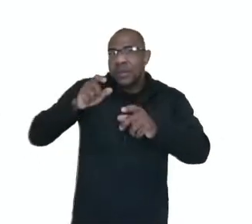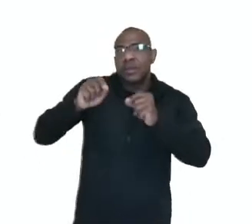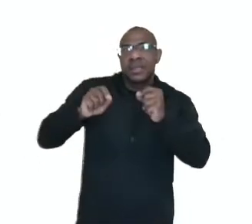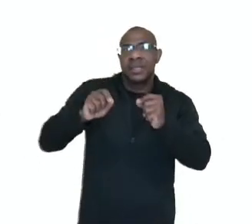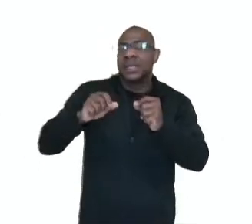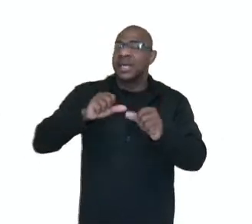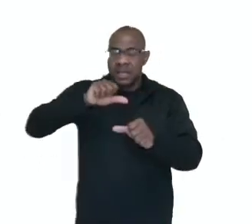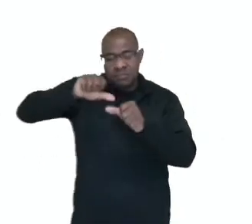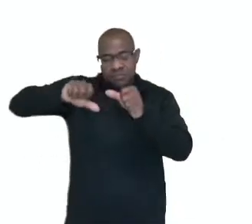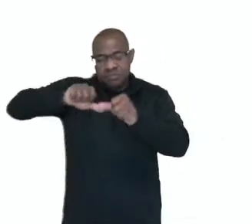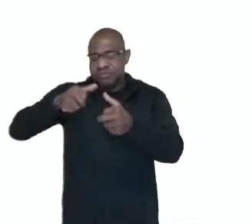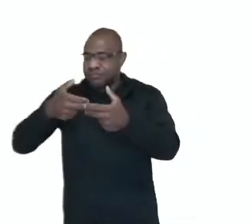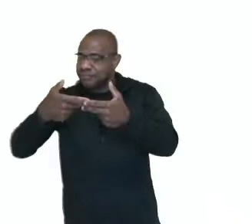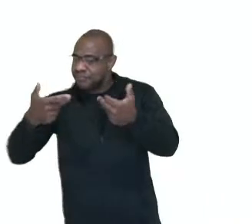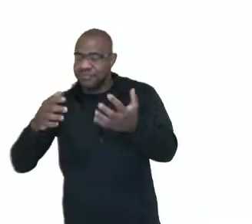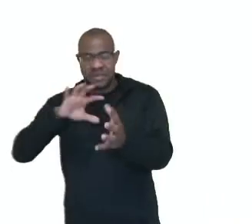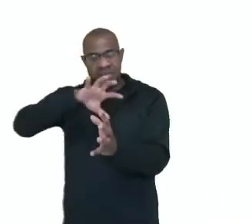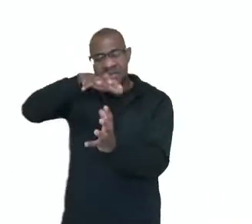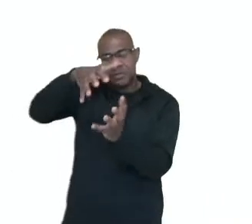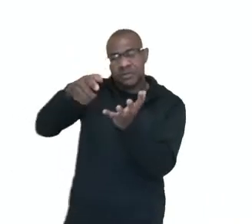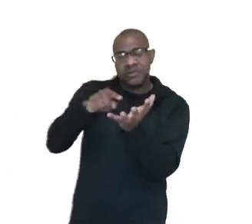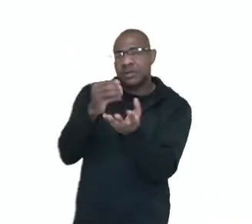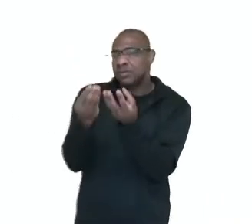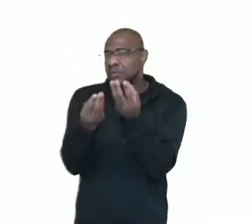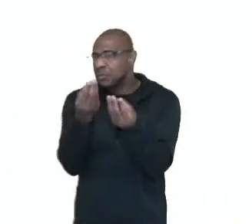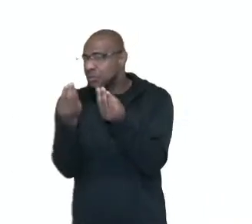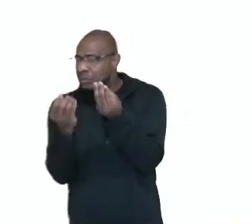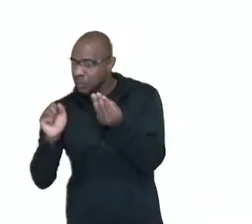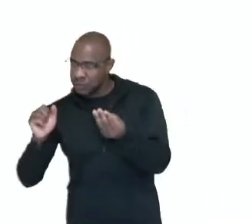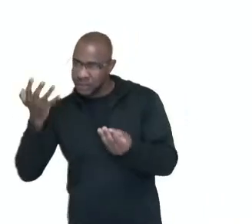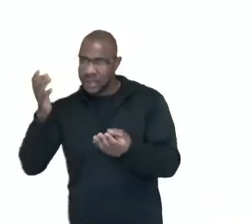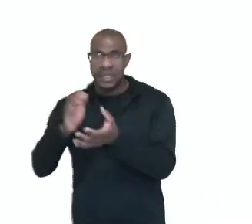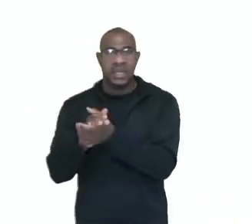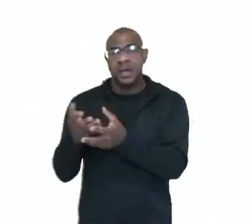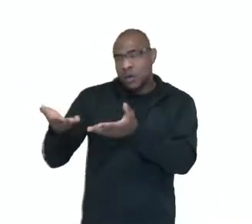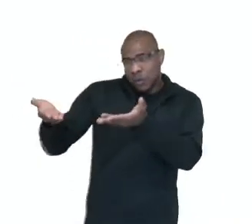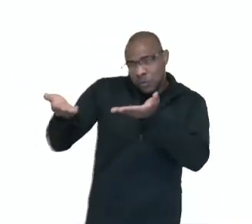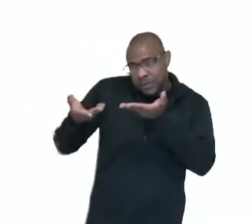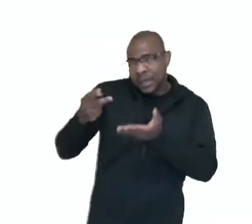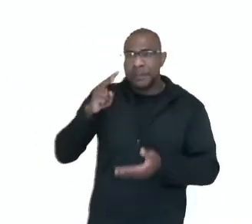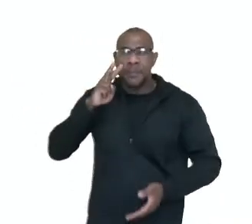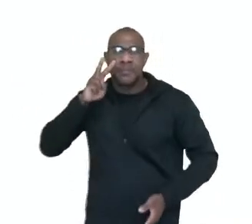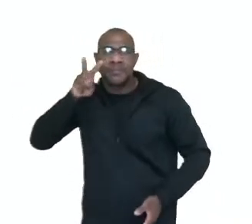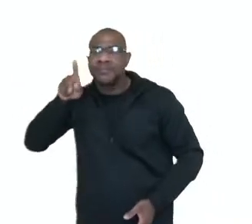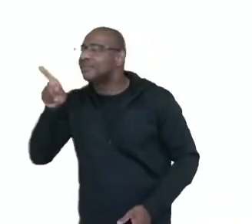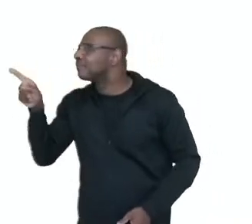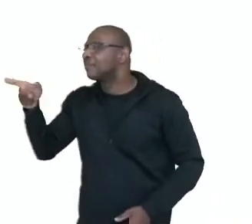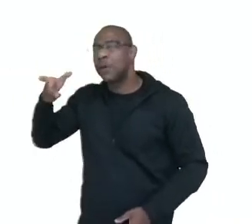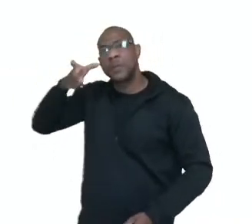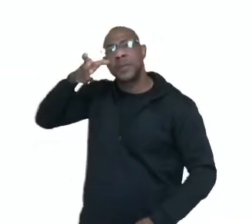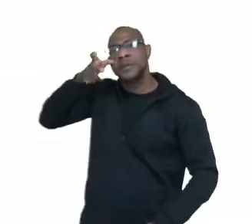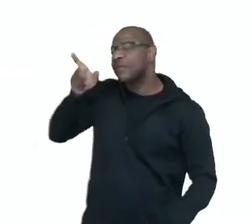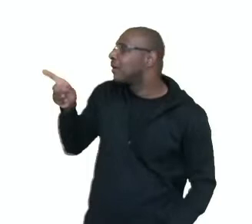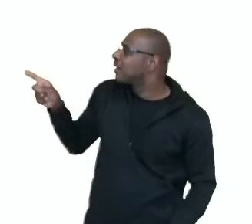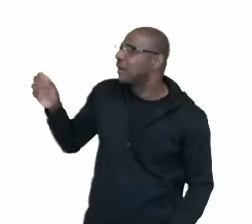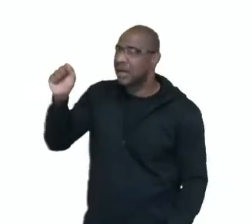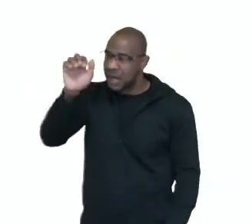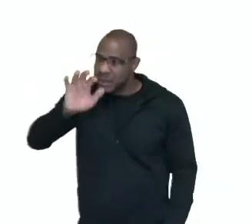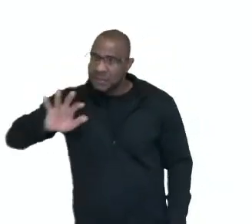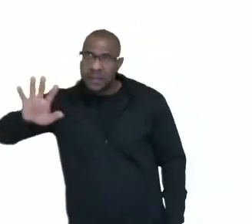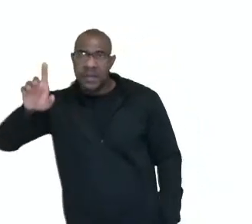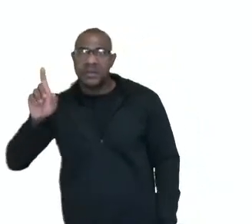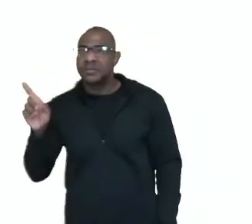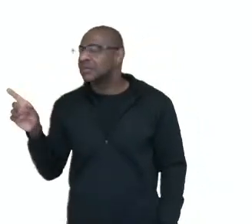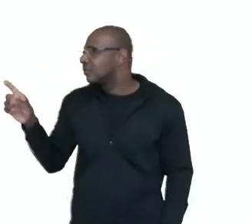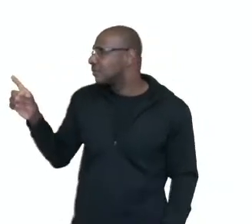Quero convidá-los para observar essa imagem aqui, ó. O que você já observa aqui? A gente